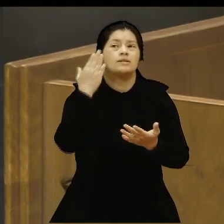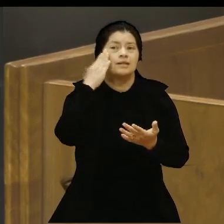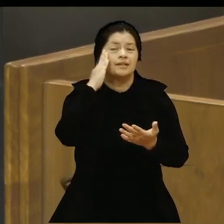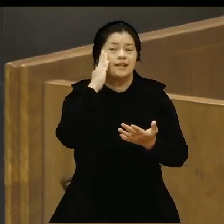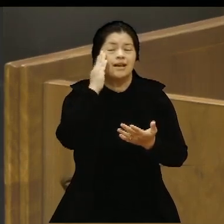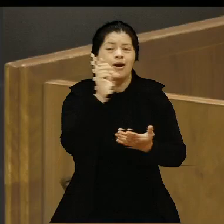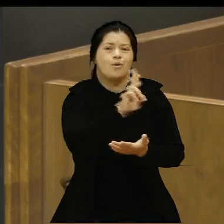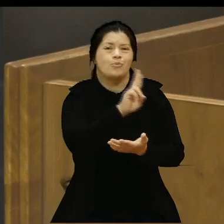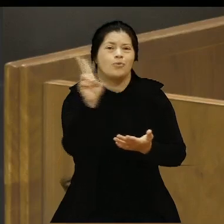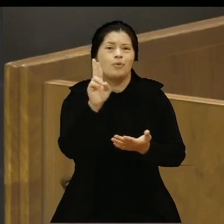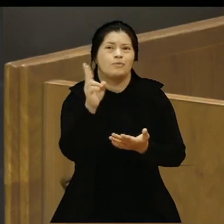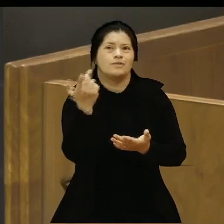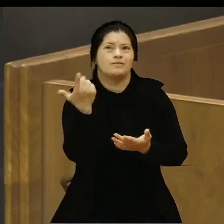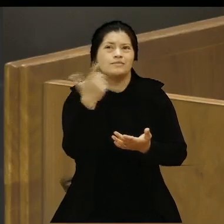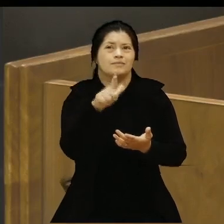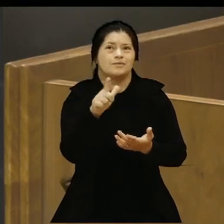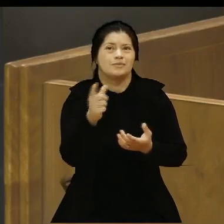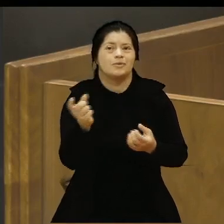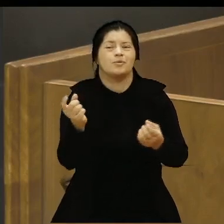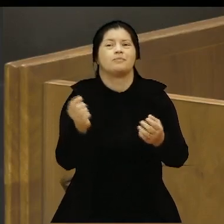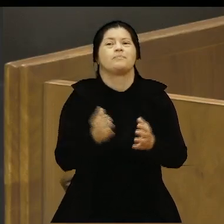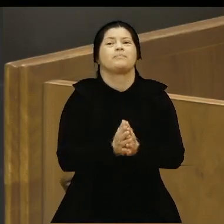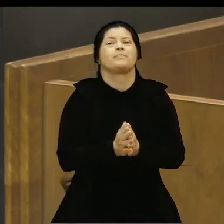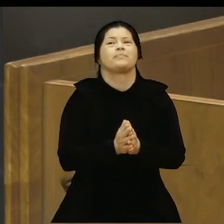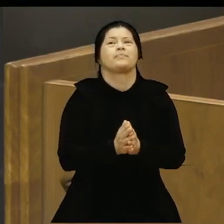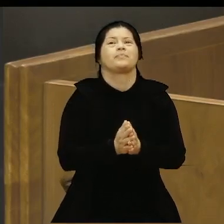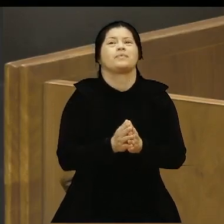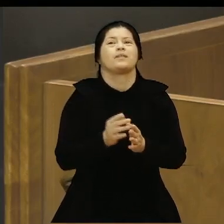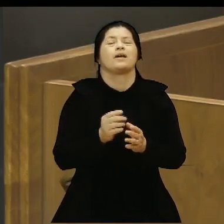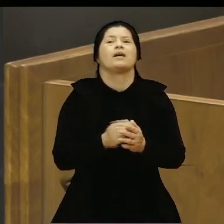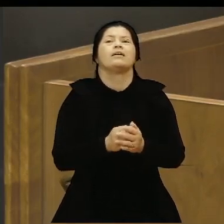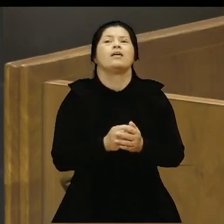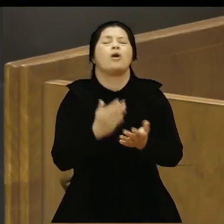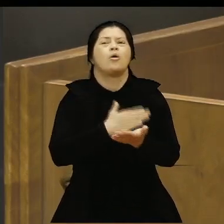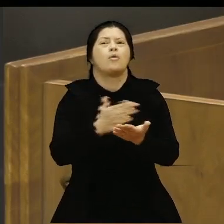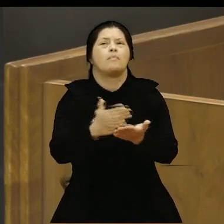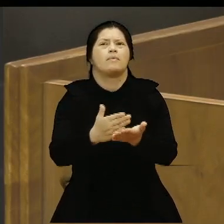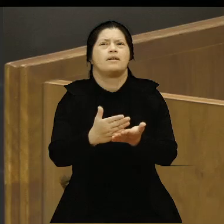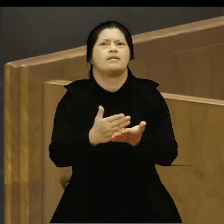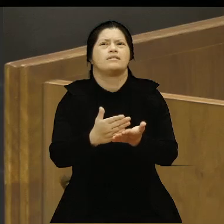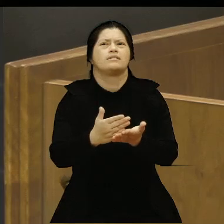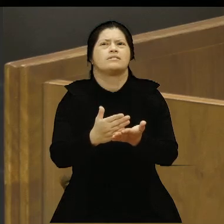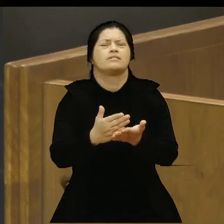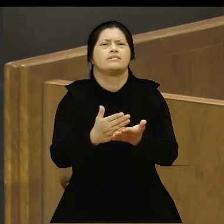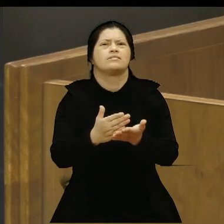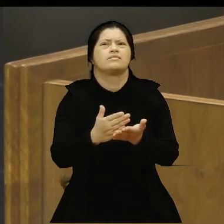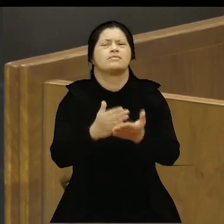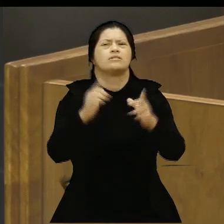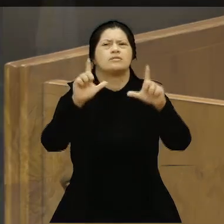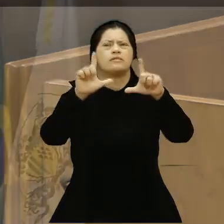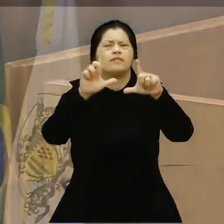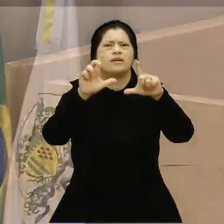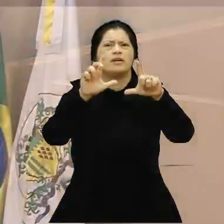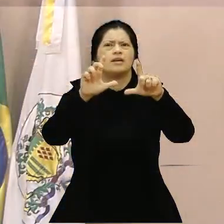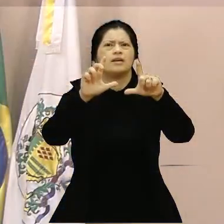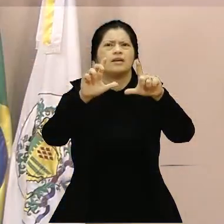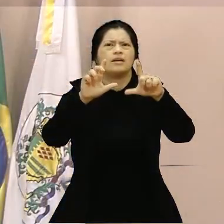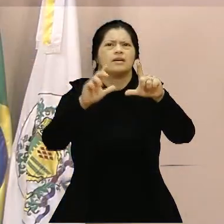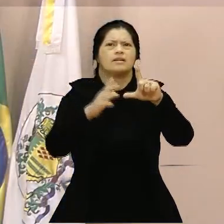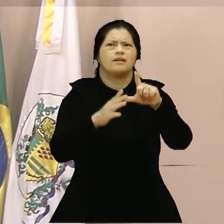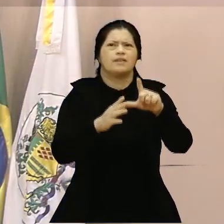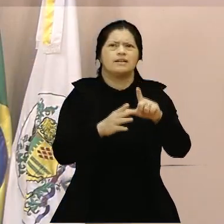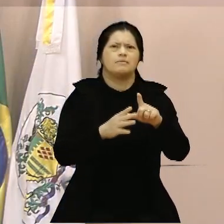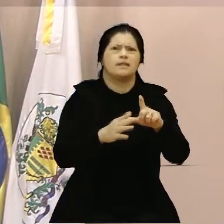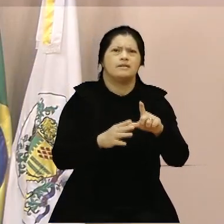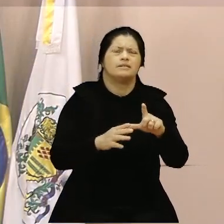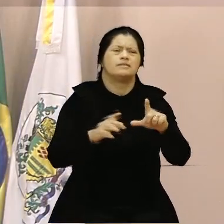que repetir aqui no meu grande expediente de hoje. Uma delas, eu já começo, peço que a TV Câmara mostre esse registro.